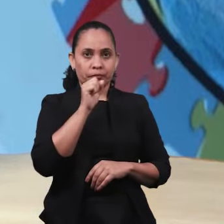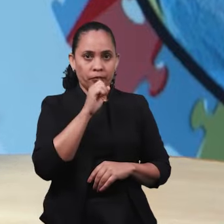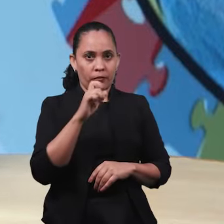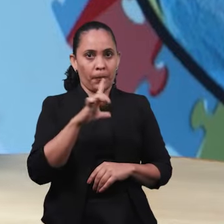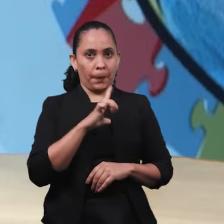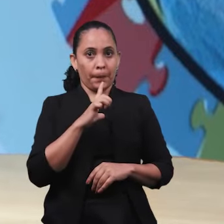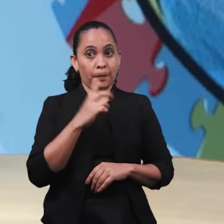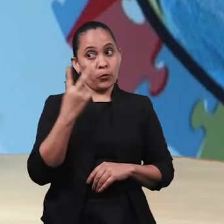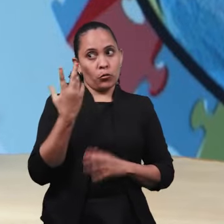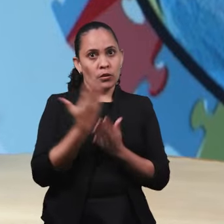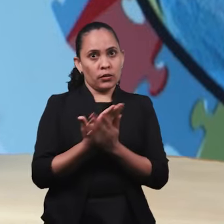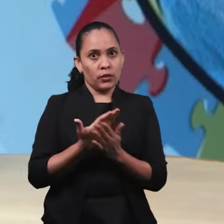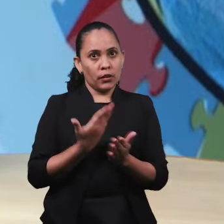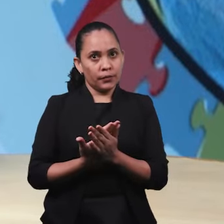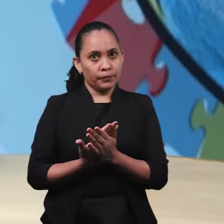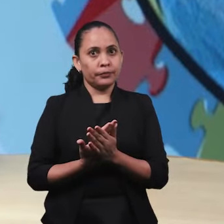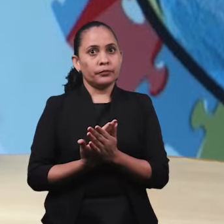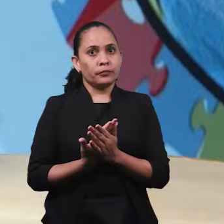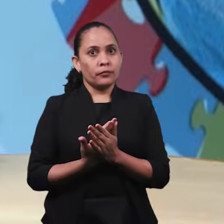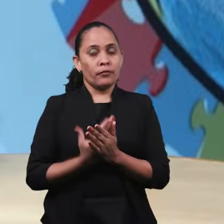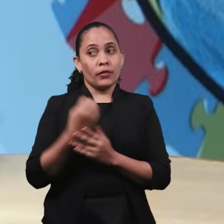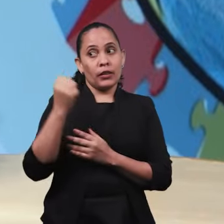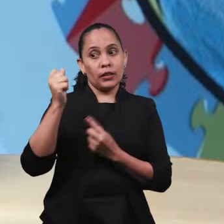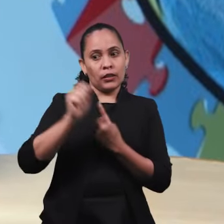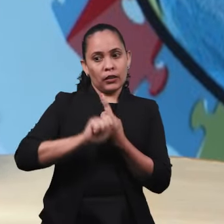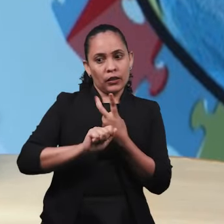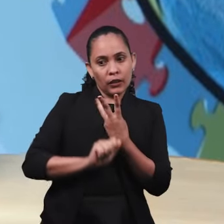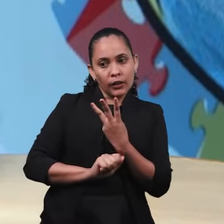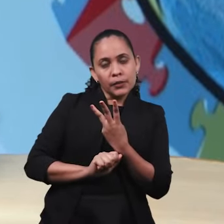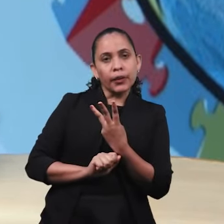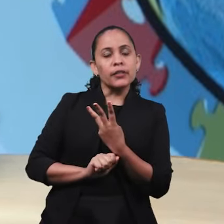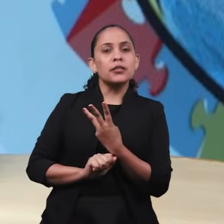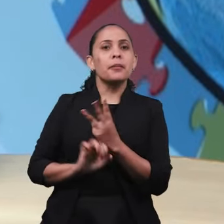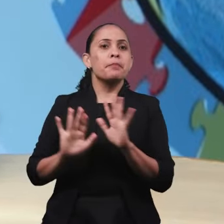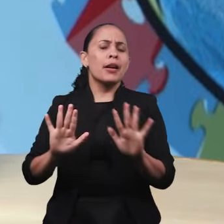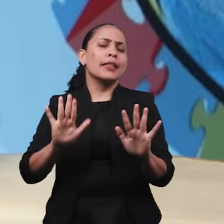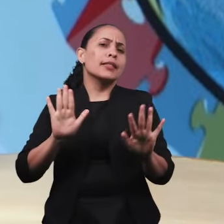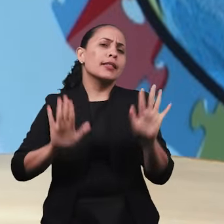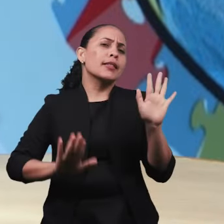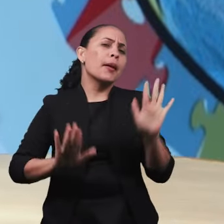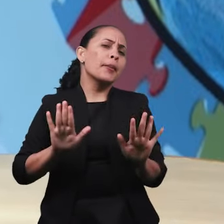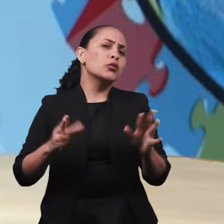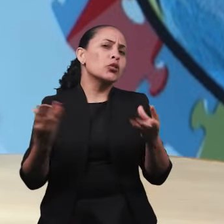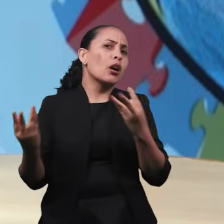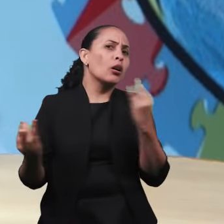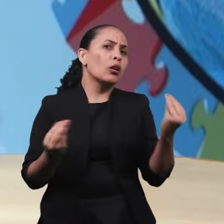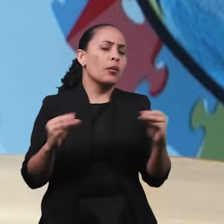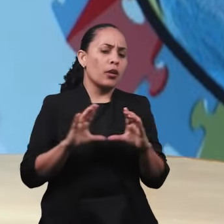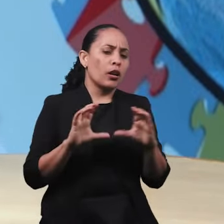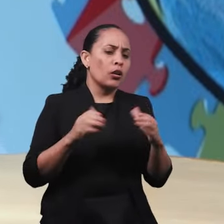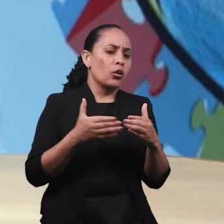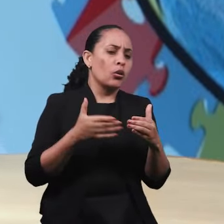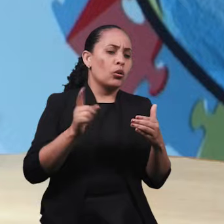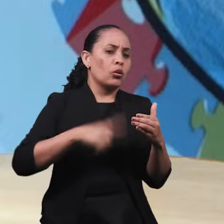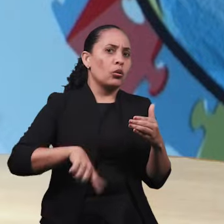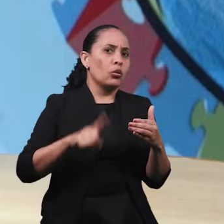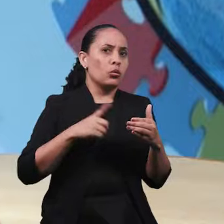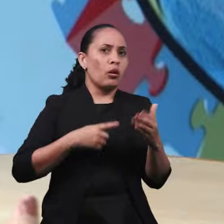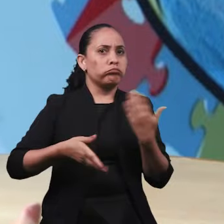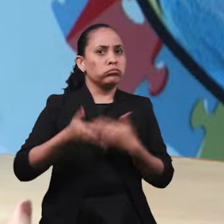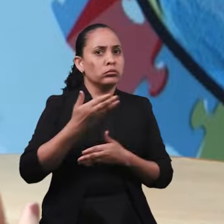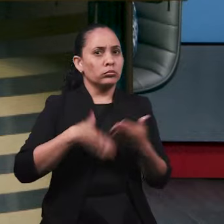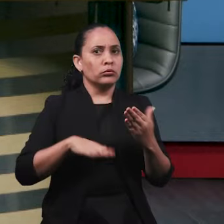sábado a igreja der 2 aulas, já cai de 6 para 3 meses. Você entendeu? Entendi. Então depende de como aquele local